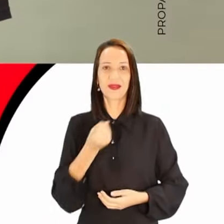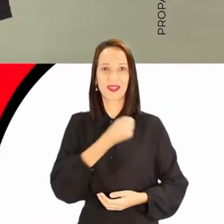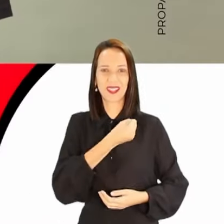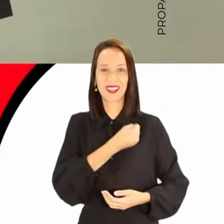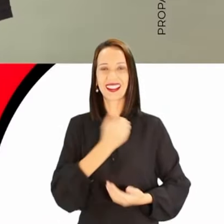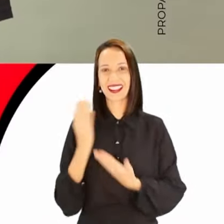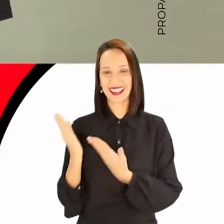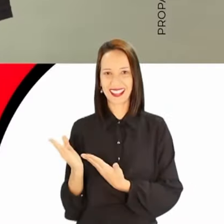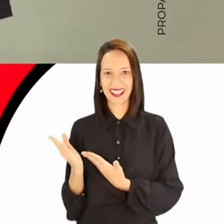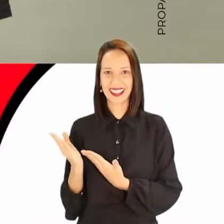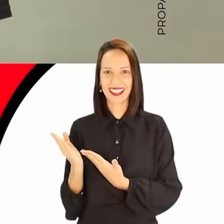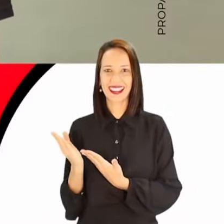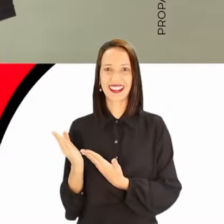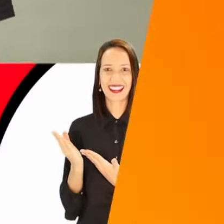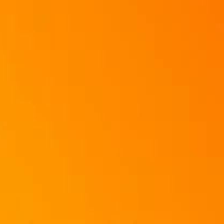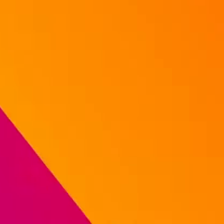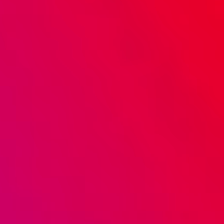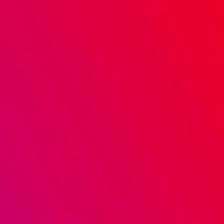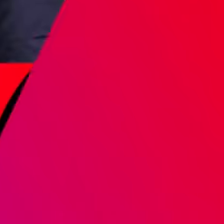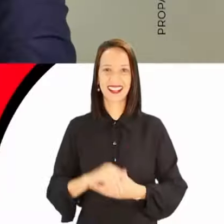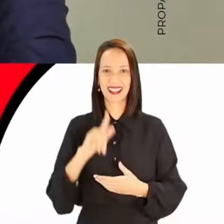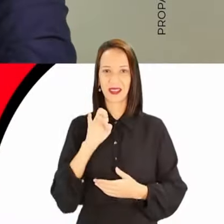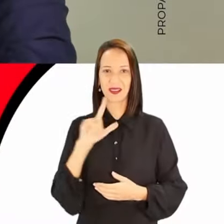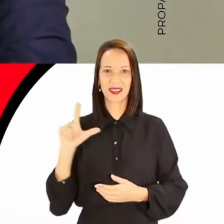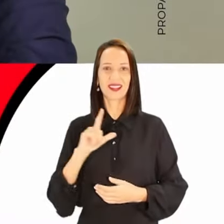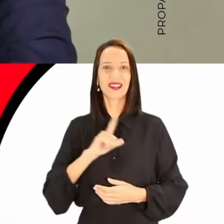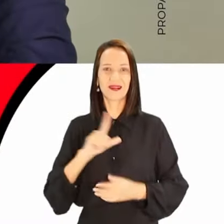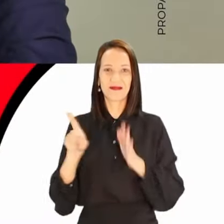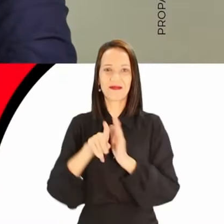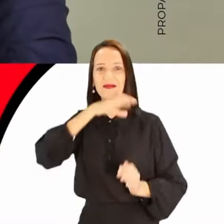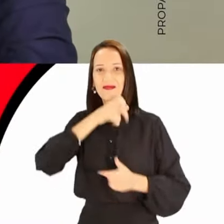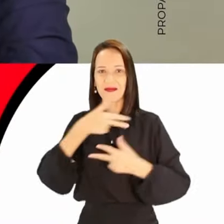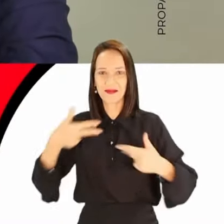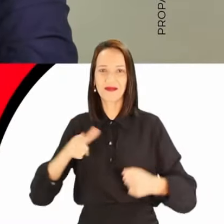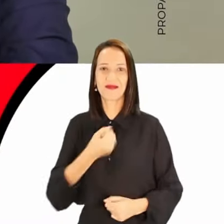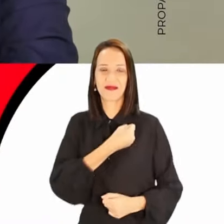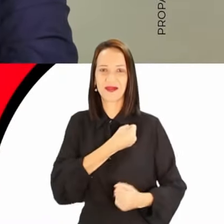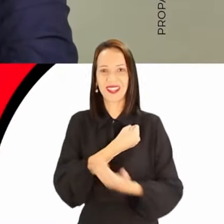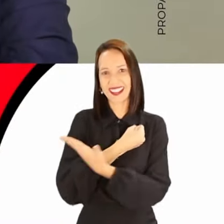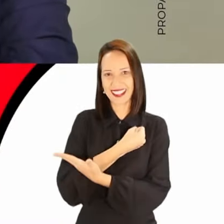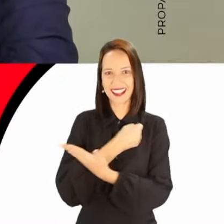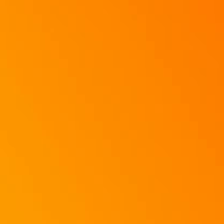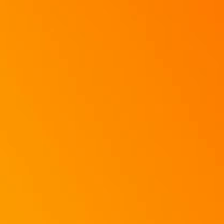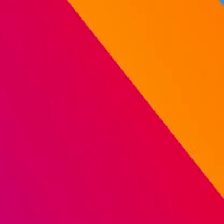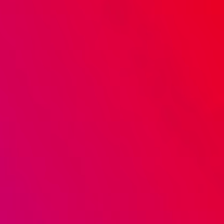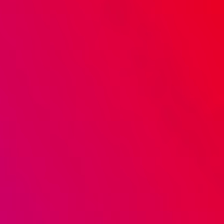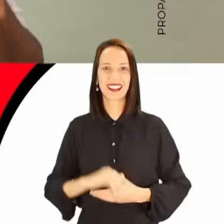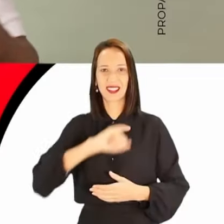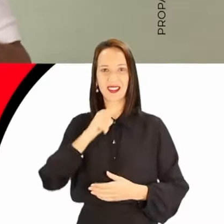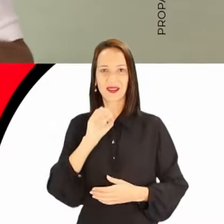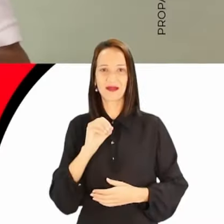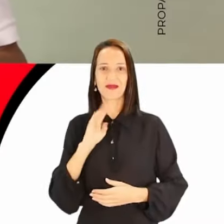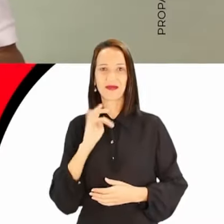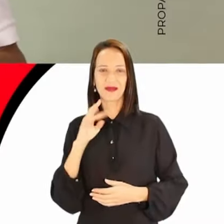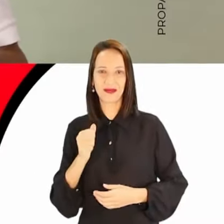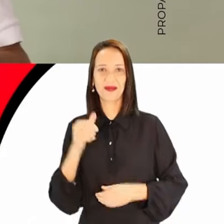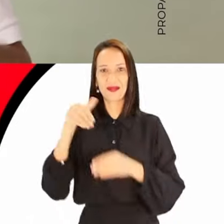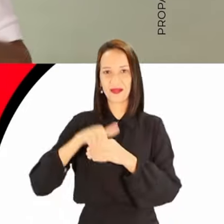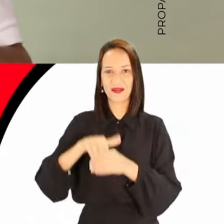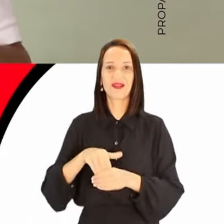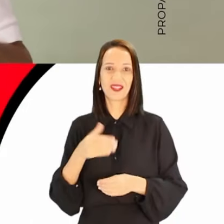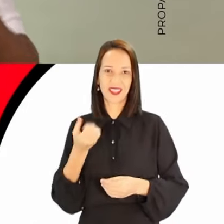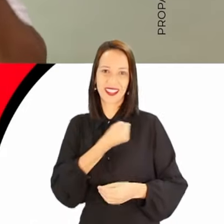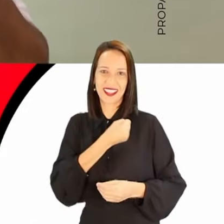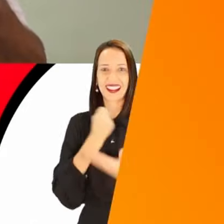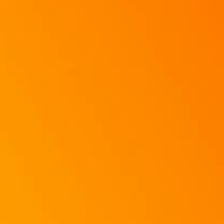Ribeiro, 50-2-1-0. Gabriel Medeiros, pelos animais, 50-0-16. João Batista Capital, vote